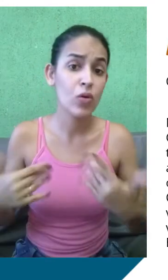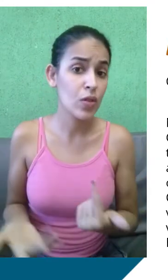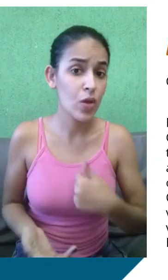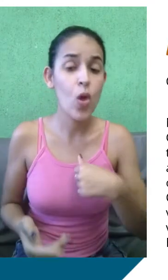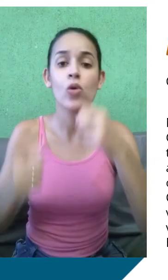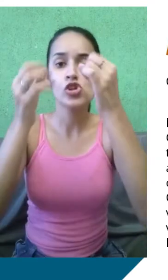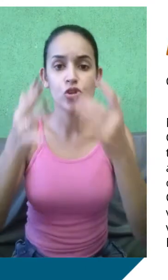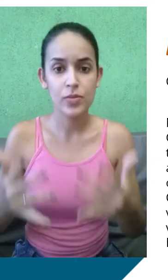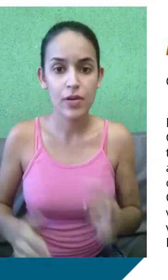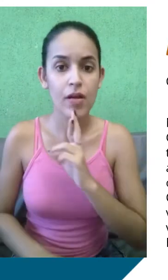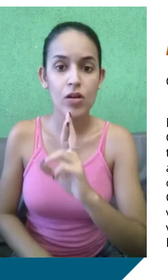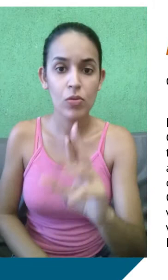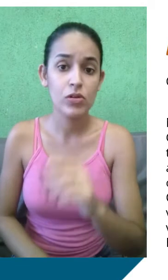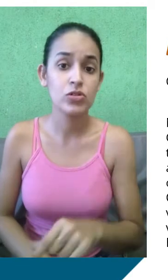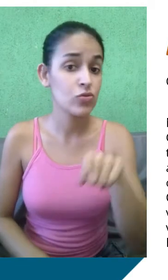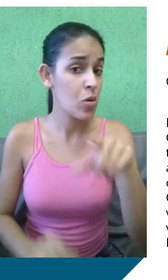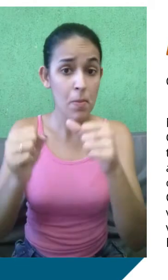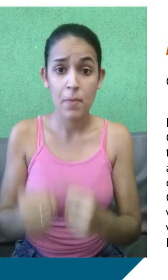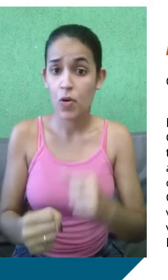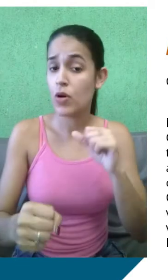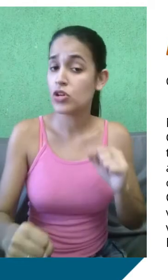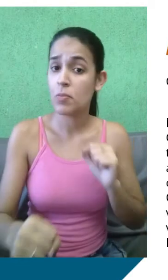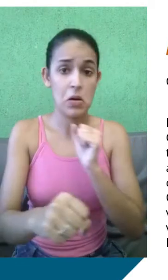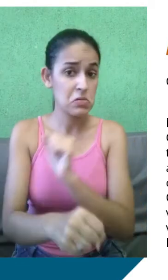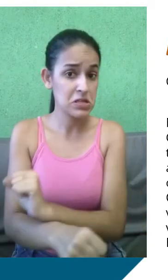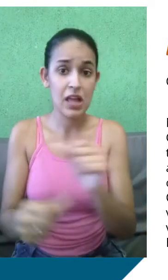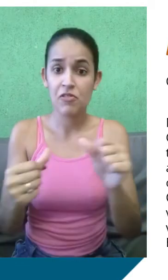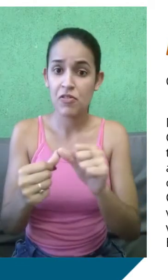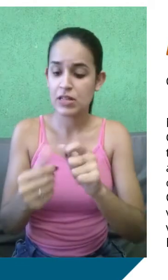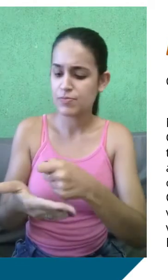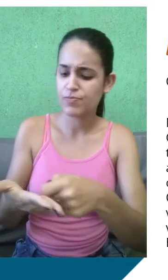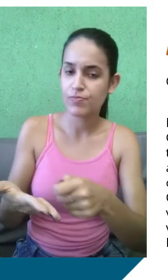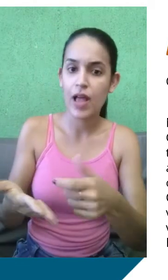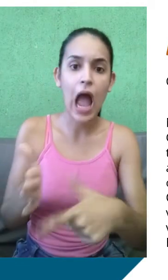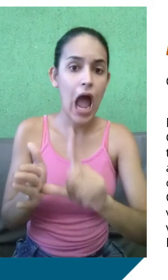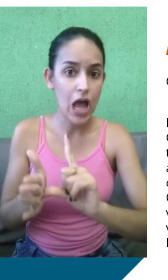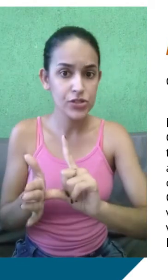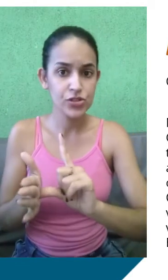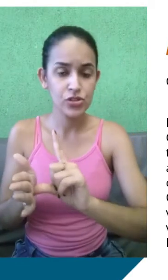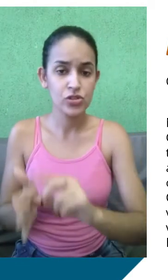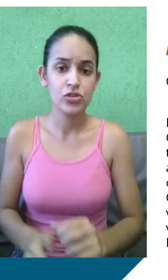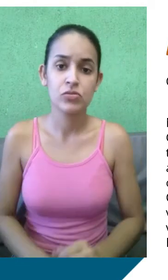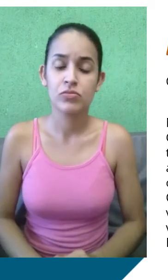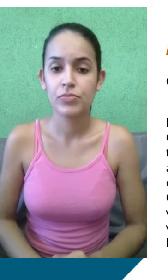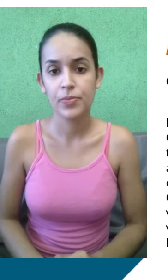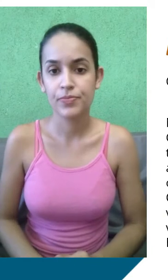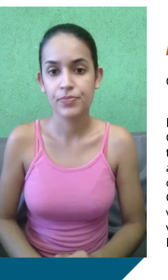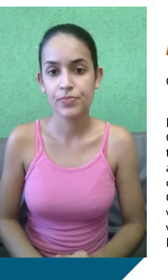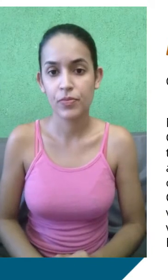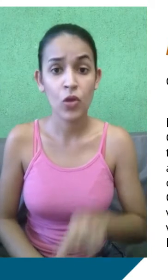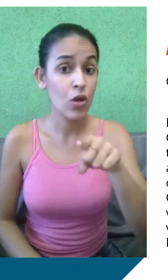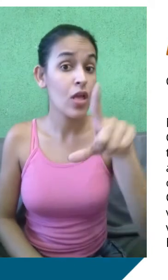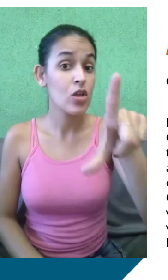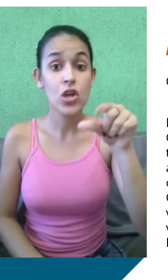opções de resposta enquanto explicamos seu respectivo gabarito. Caso queira resolver a questão antes de ter acesso às